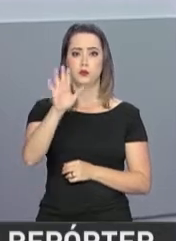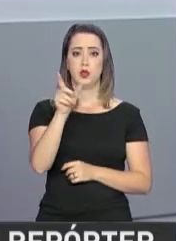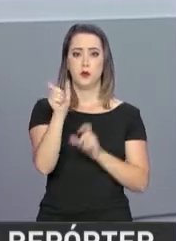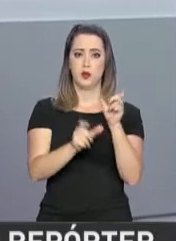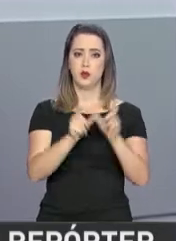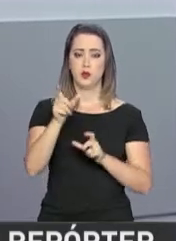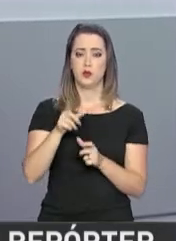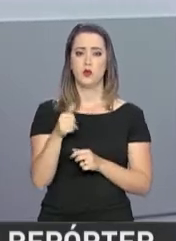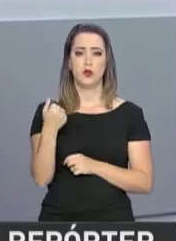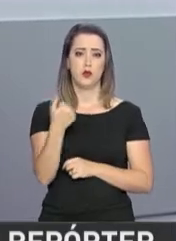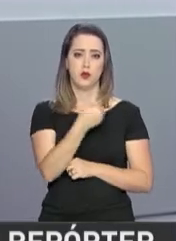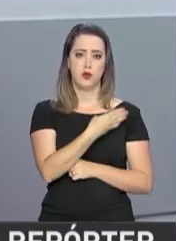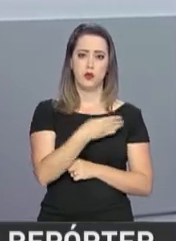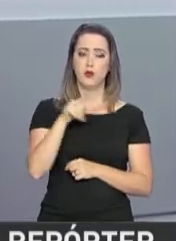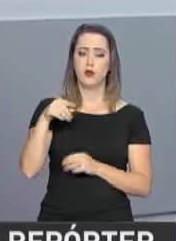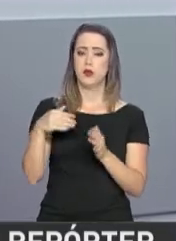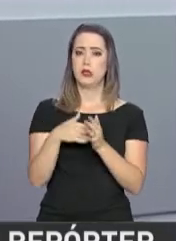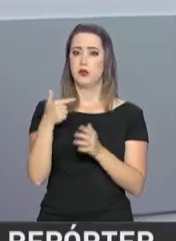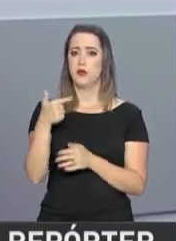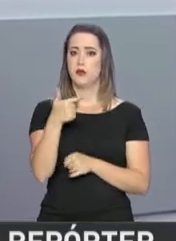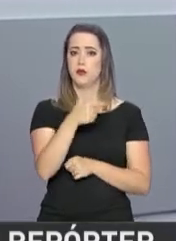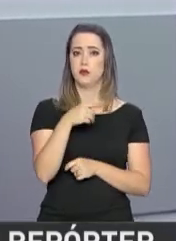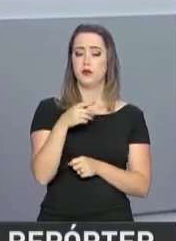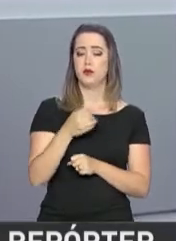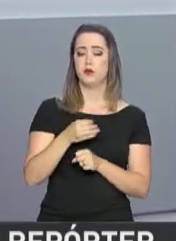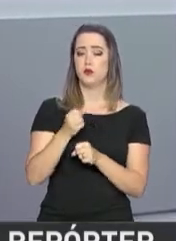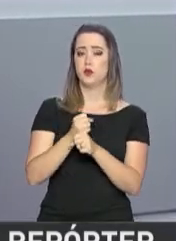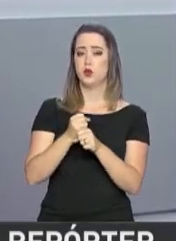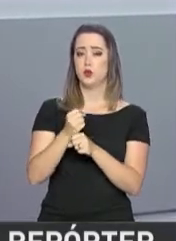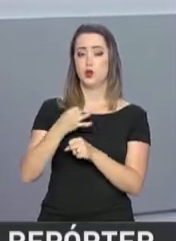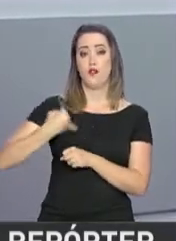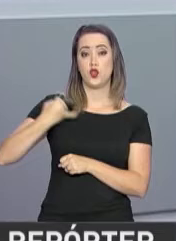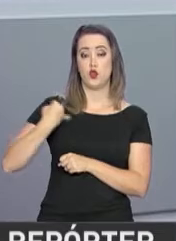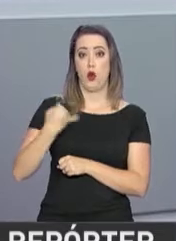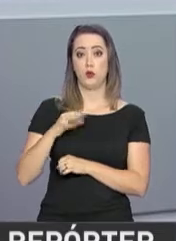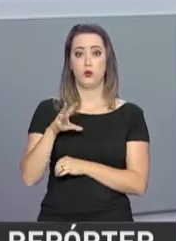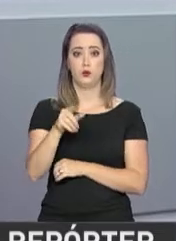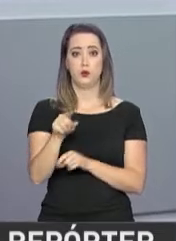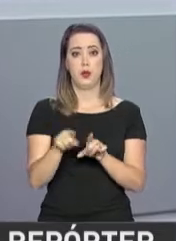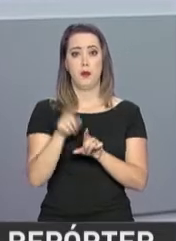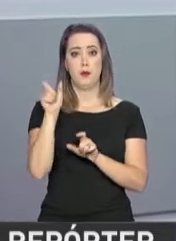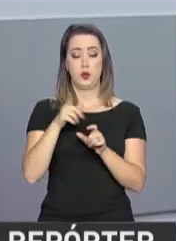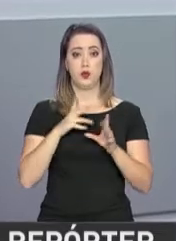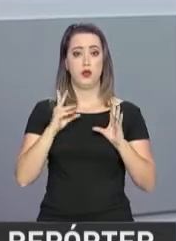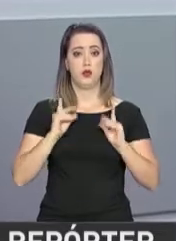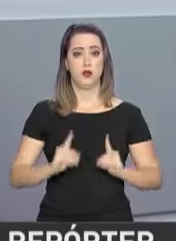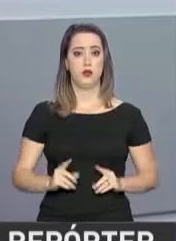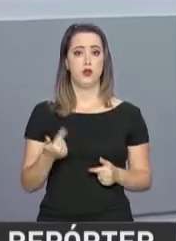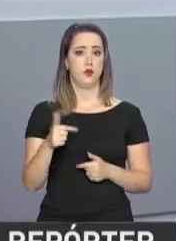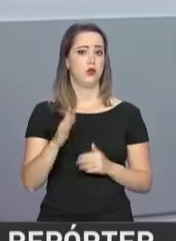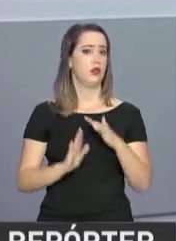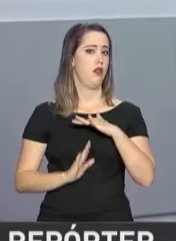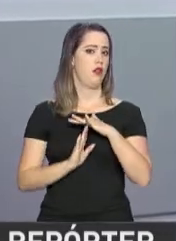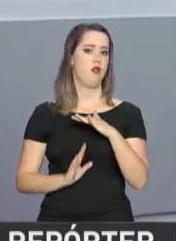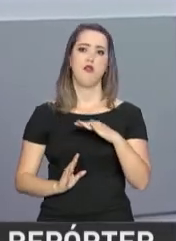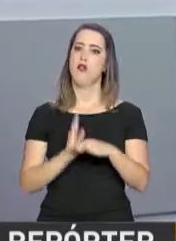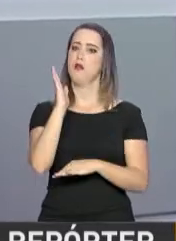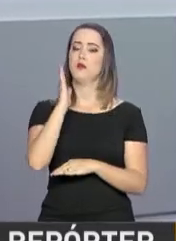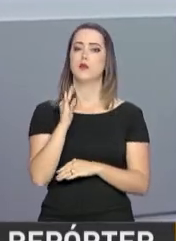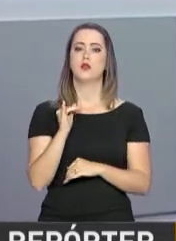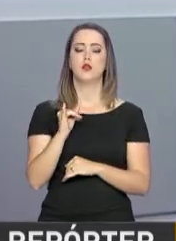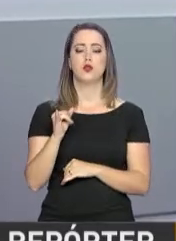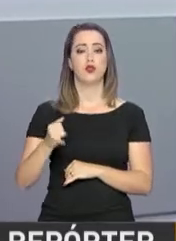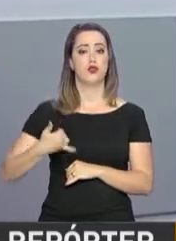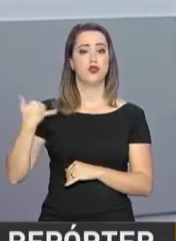candidato deve ter entre 14 e 22 anos completos no caso de pessoa com deficiência não há limite de idade